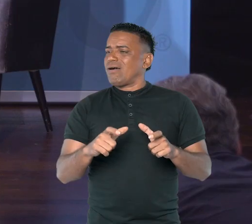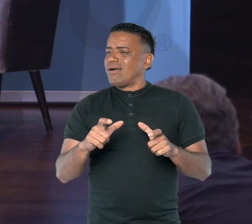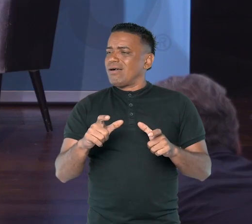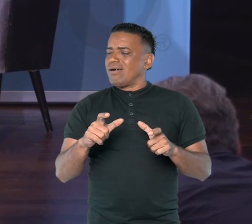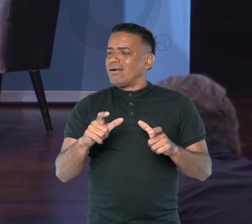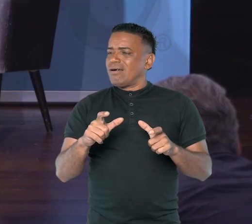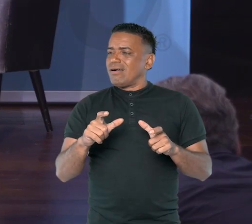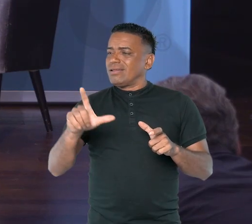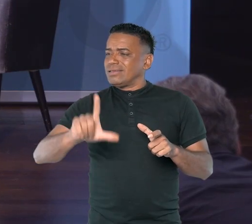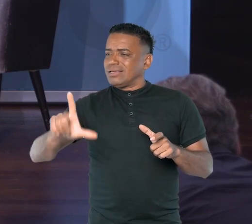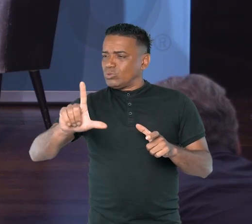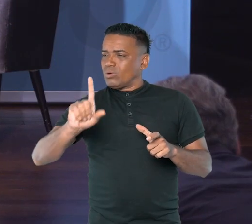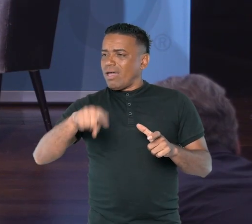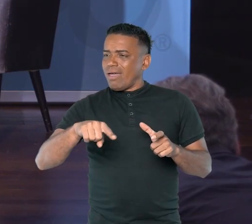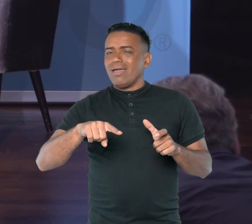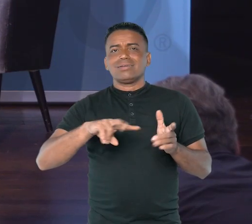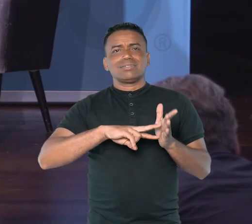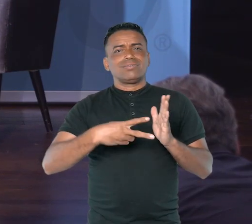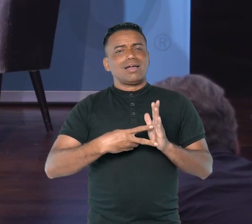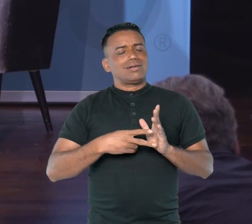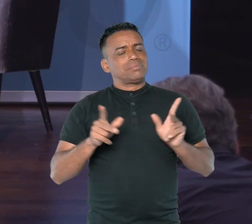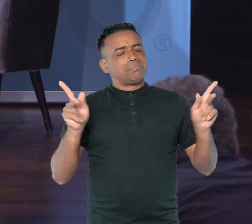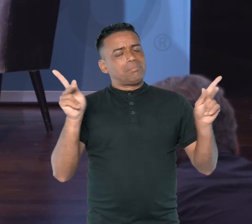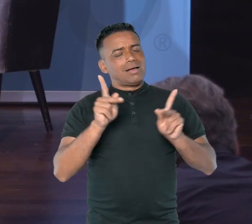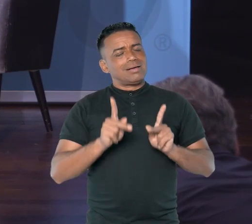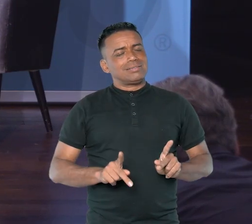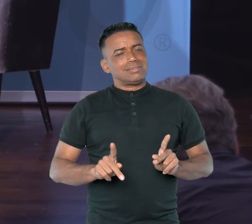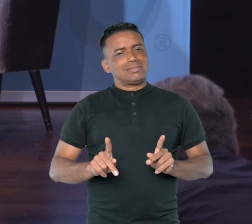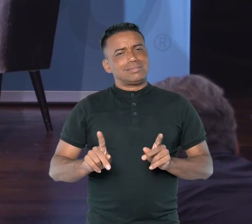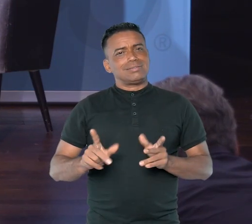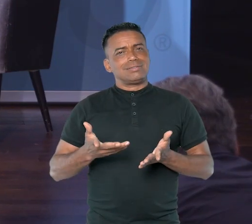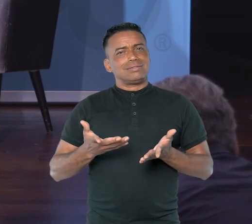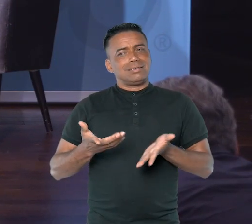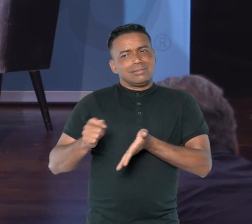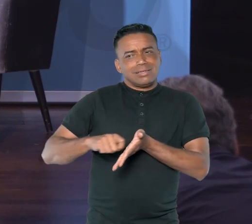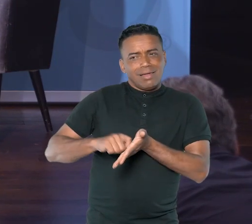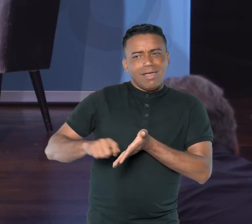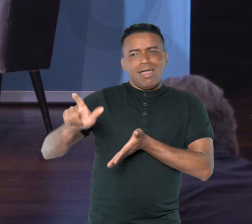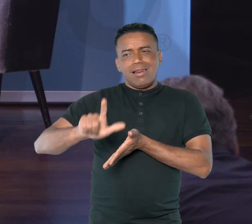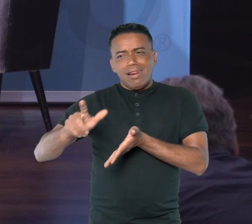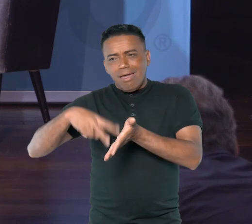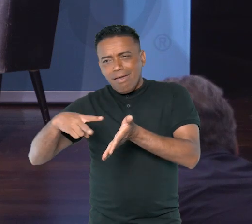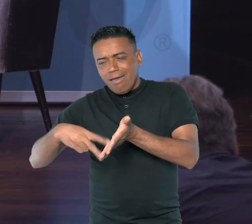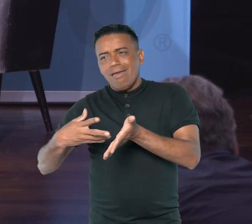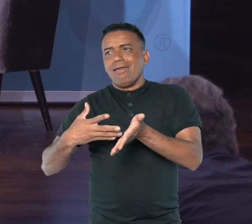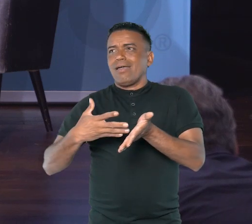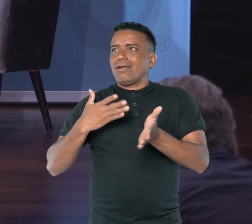de paz, né, para onde eu sempre volto, onde eu sempre me reencontro.